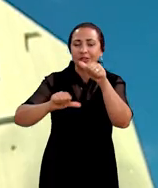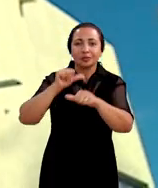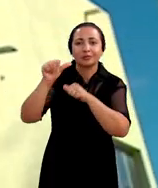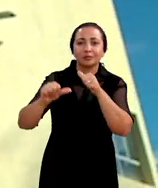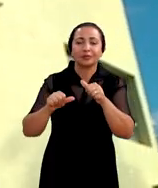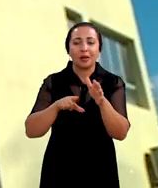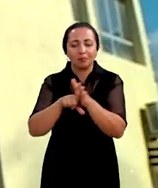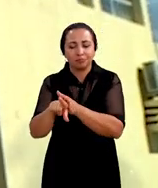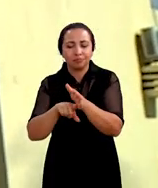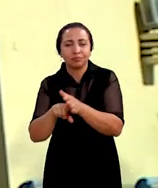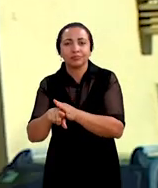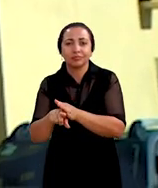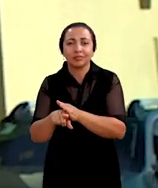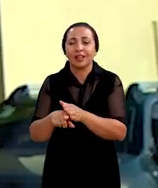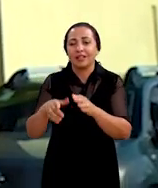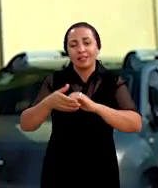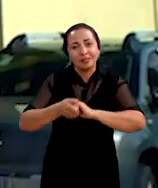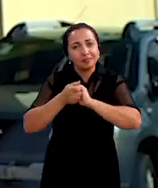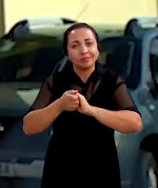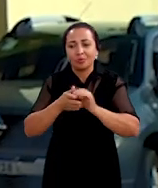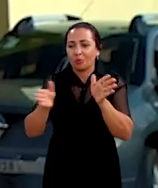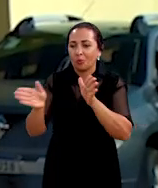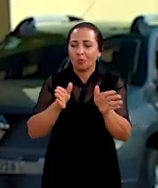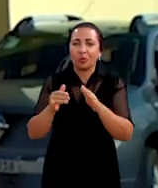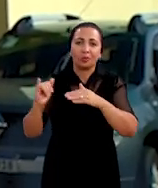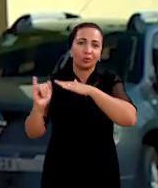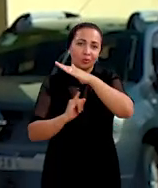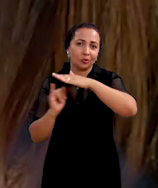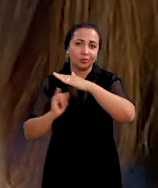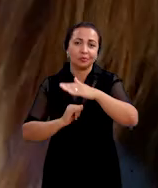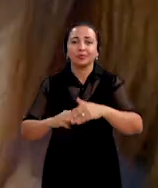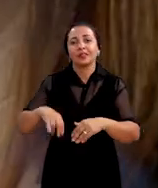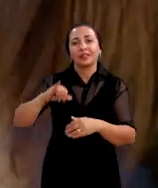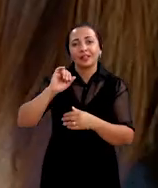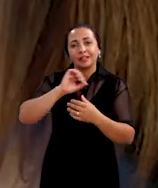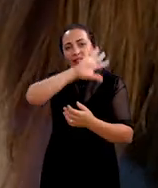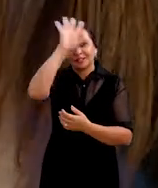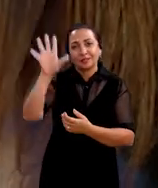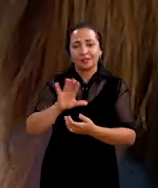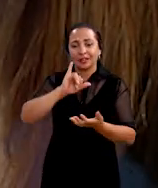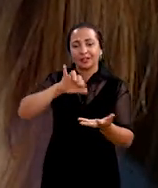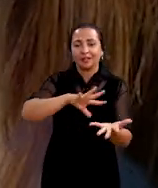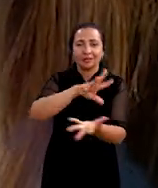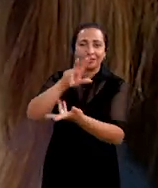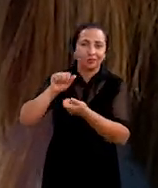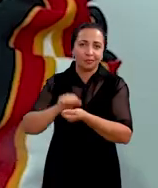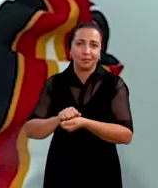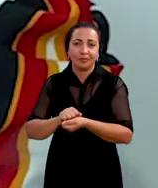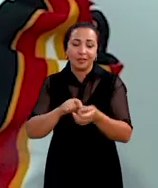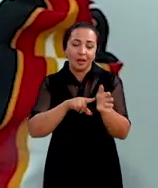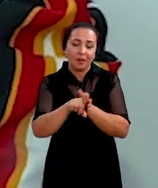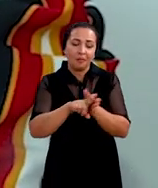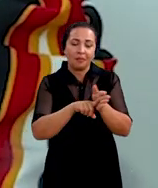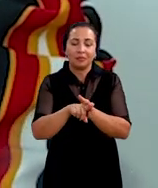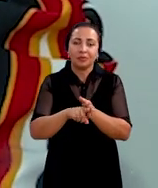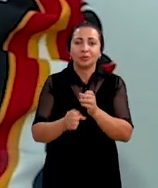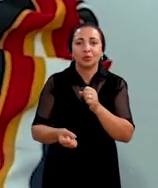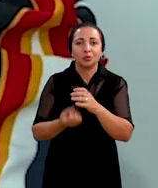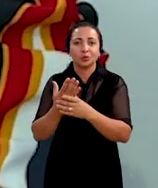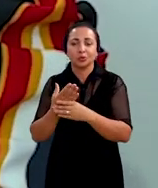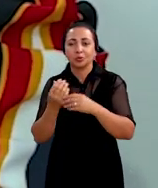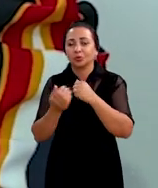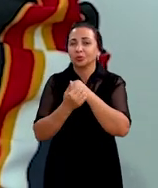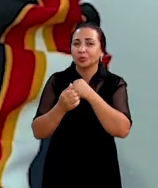UFRN, desenvolveu a pesquisa, em parceria com outras instituições nacionais e internacionais. Essa pesquisa veio de